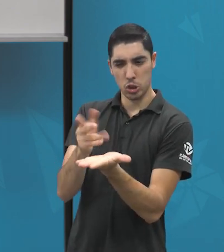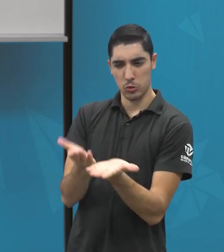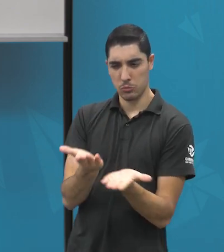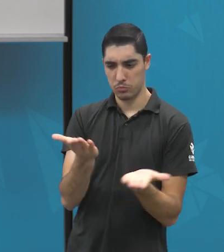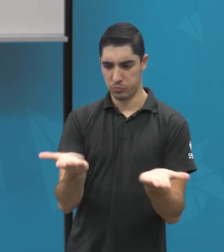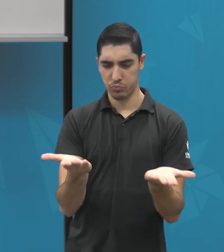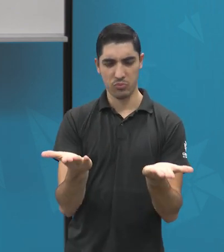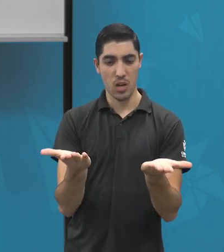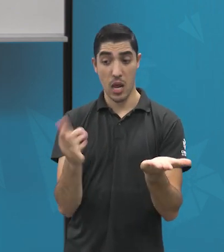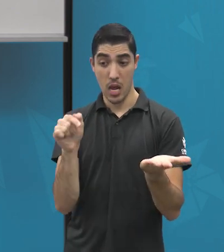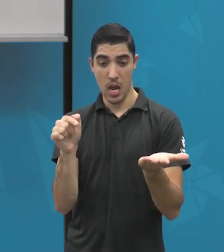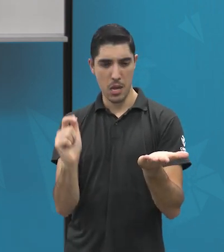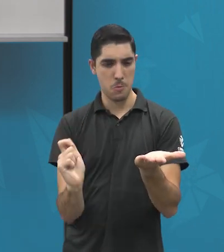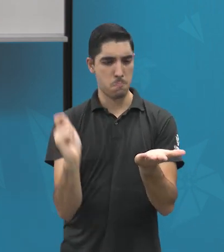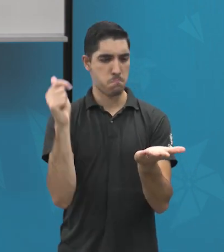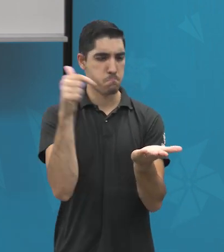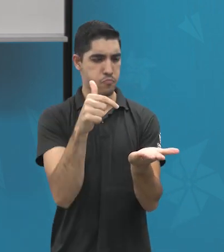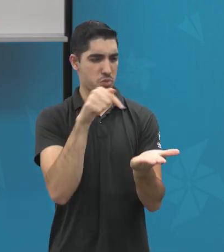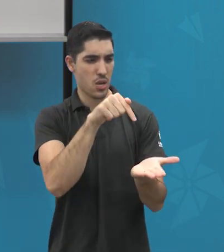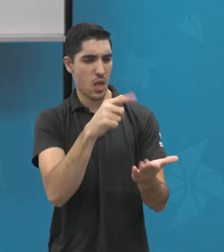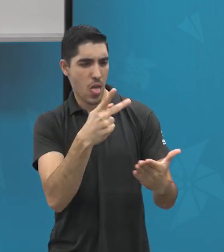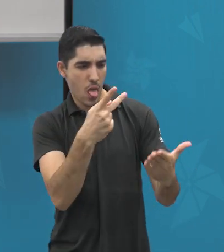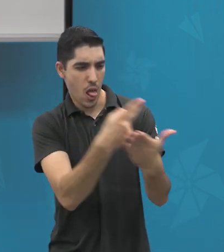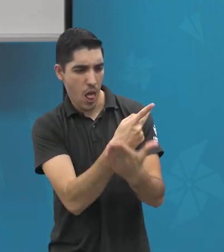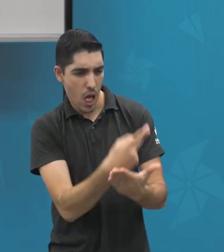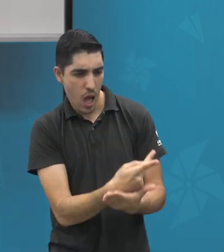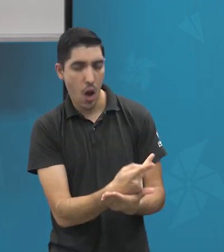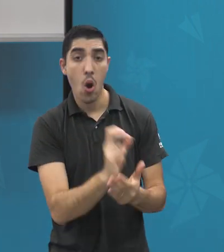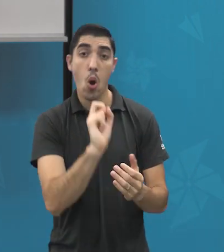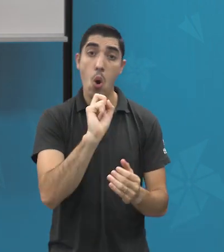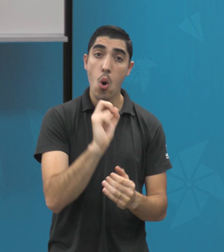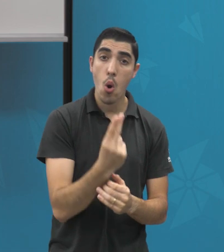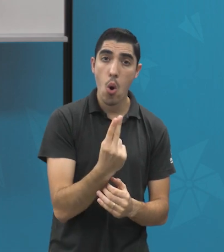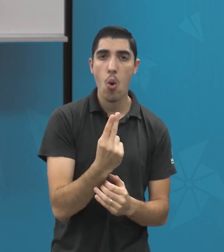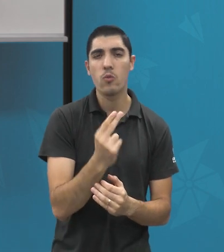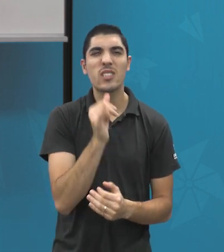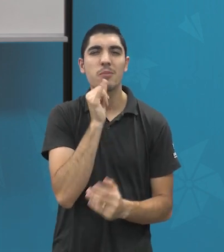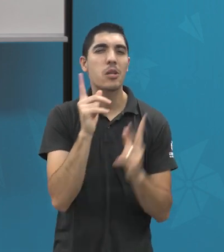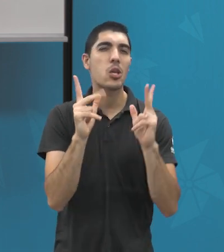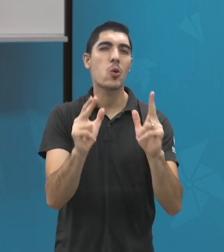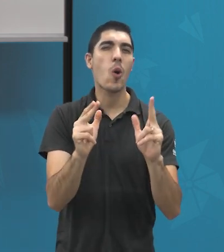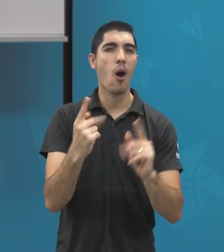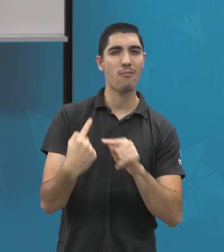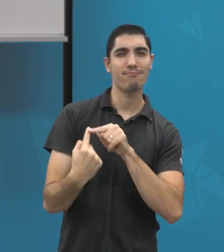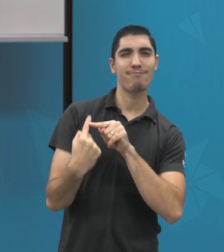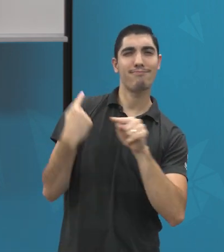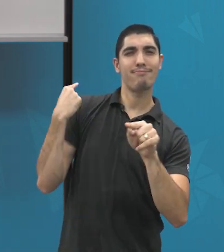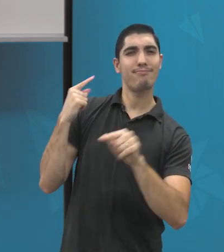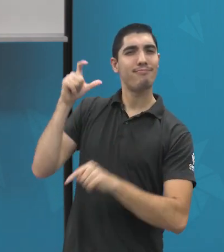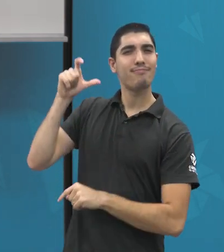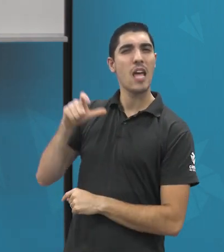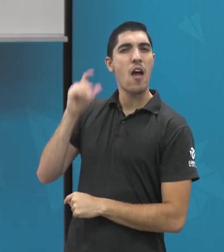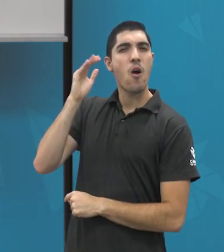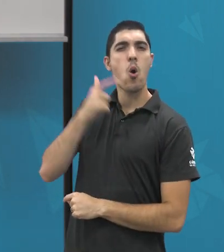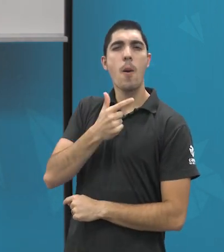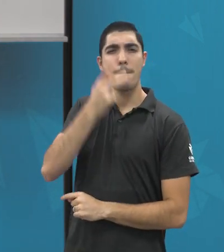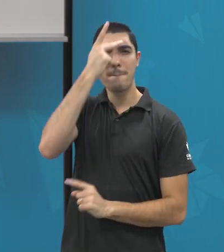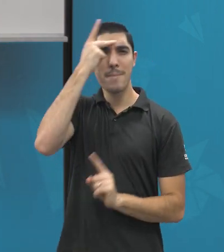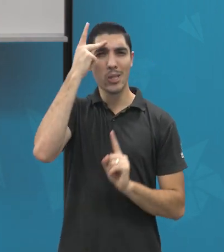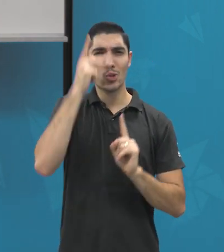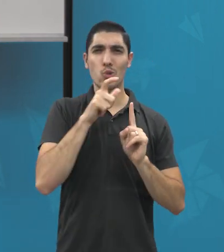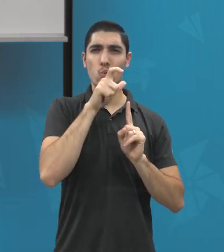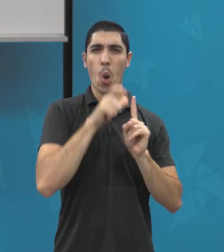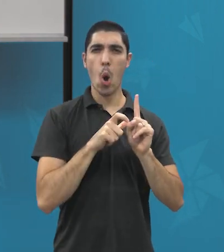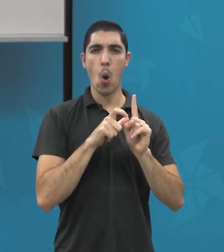exemplo, aos erros, ou aqueles pensamentos típicos dos sofistas que nós havíamos comentado em outras